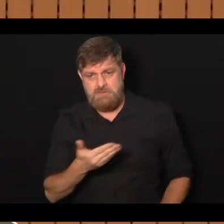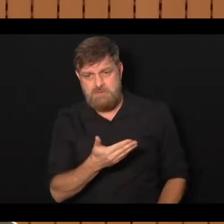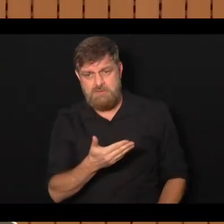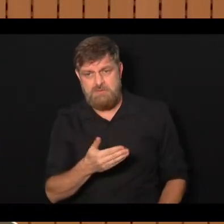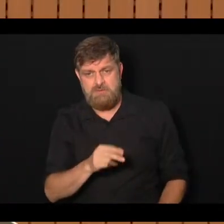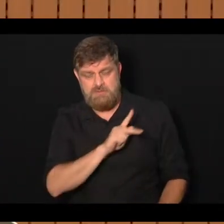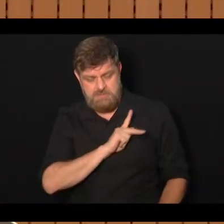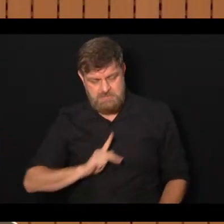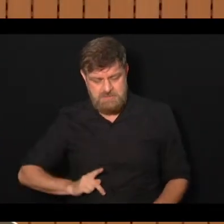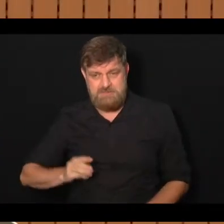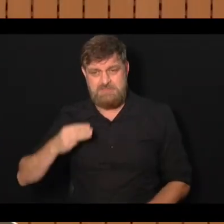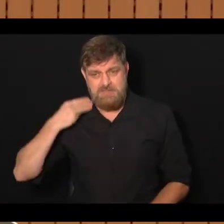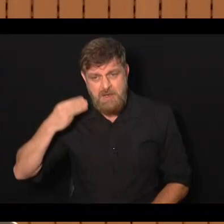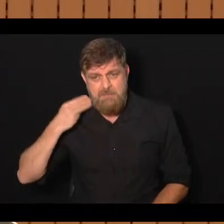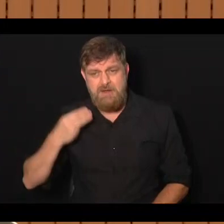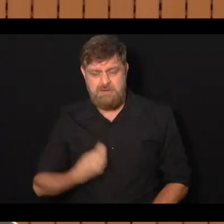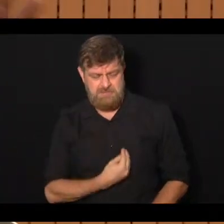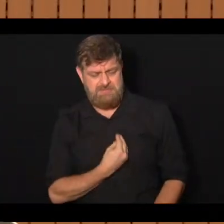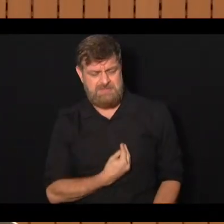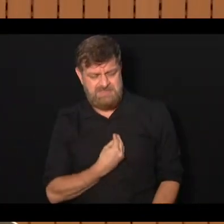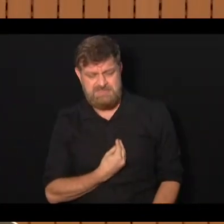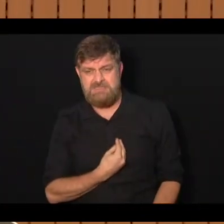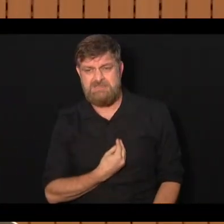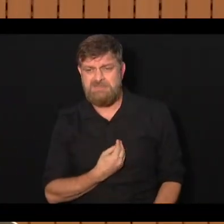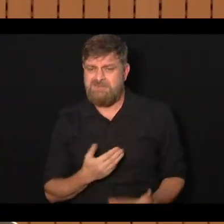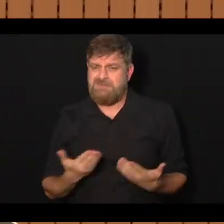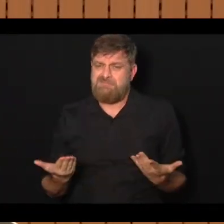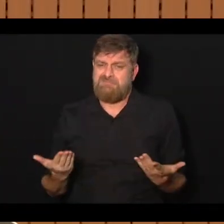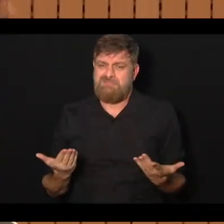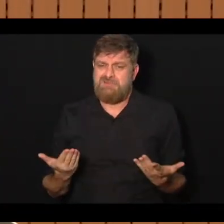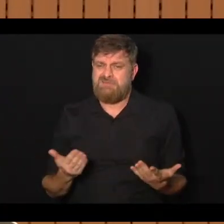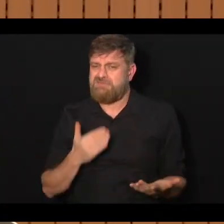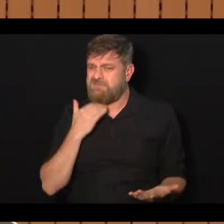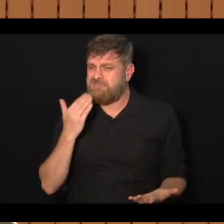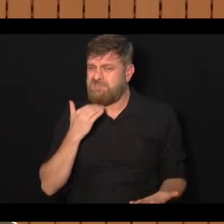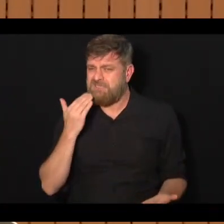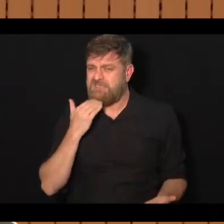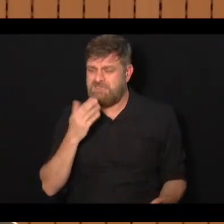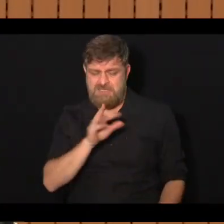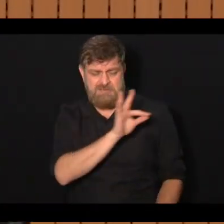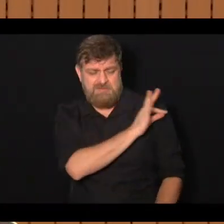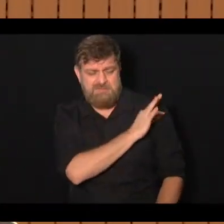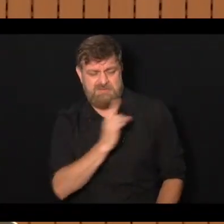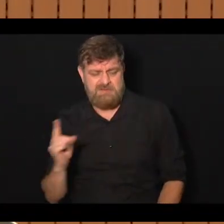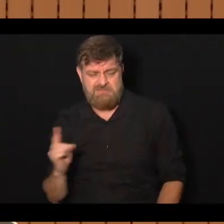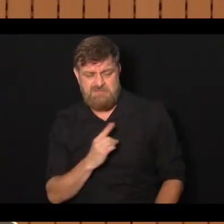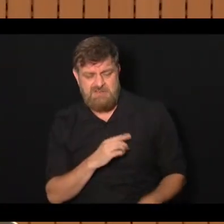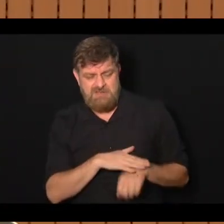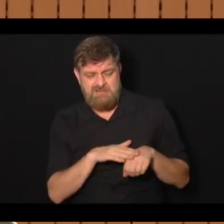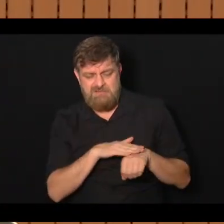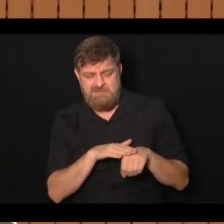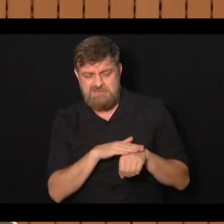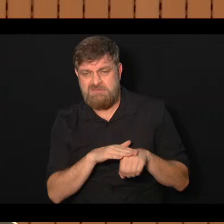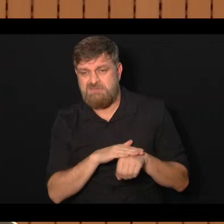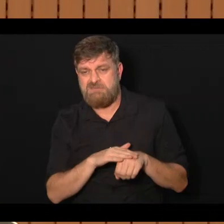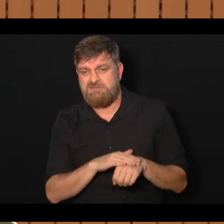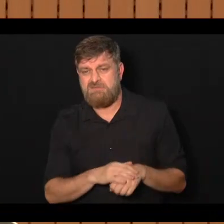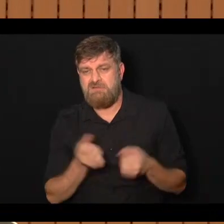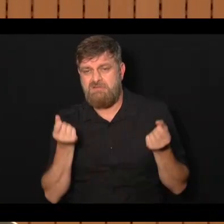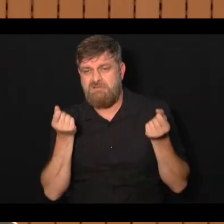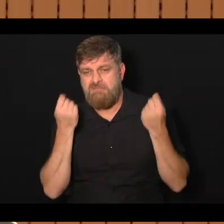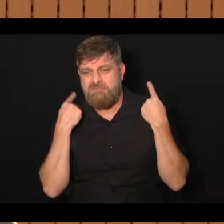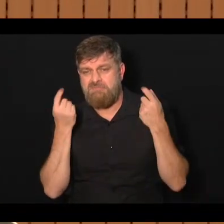dessa casa também esteve presente, mas não adianta. Falar com a prefeitura é a mesma coisa que não falar com